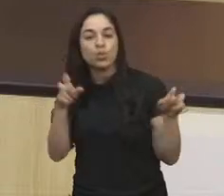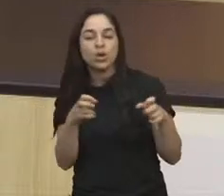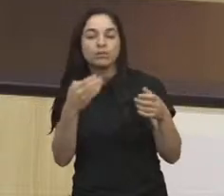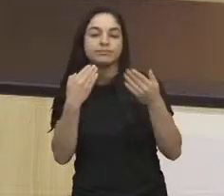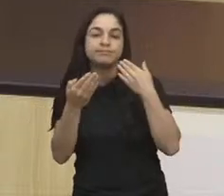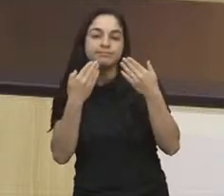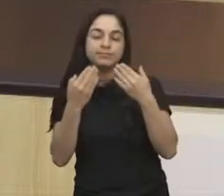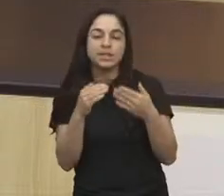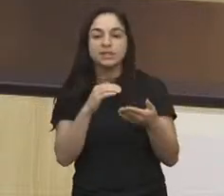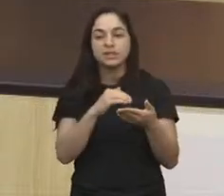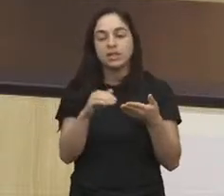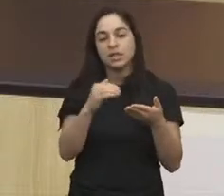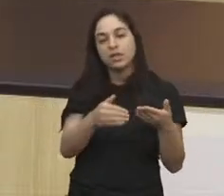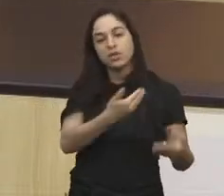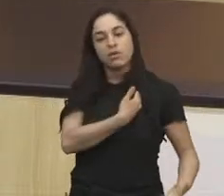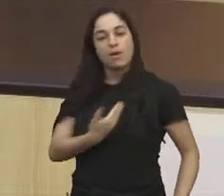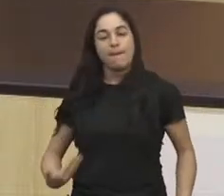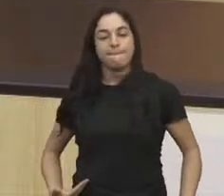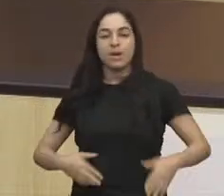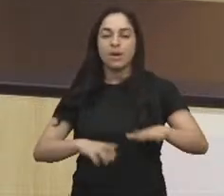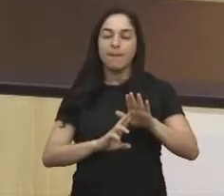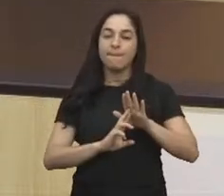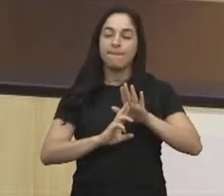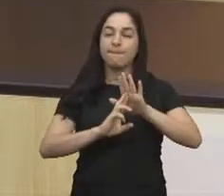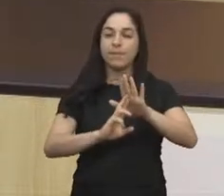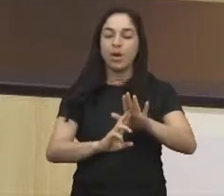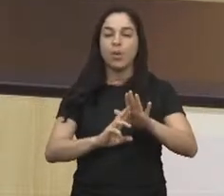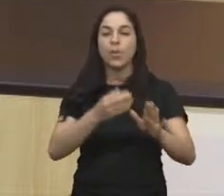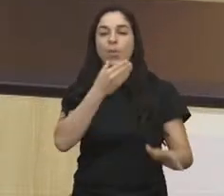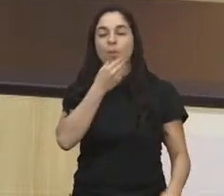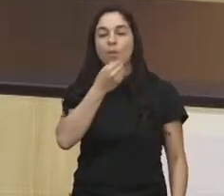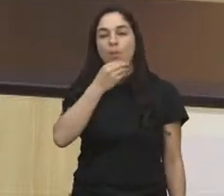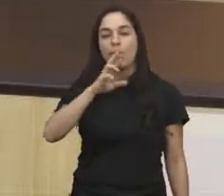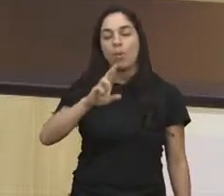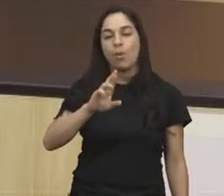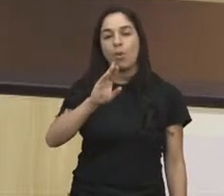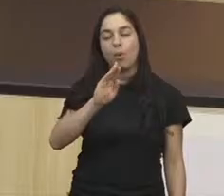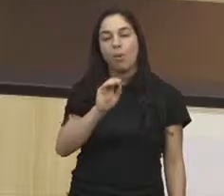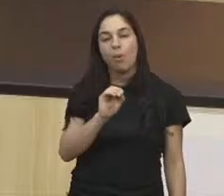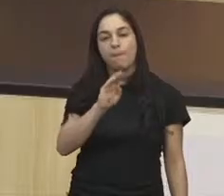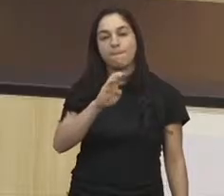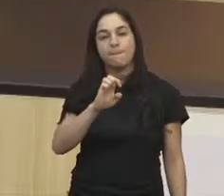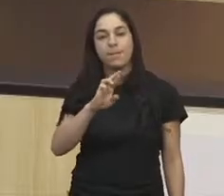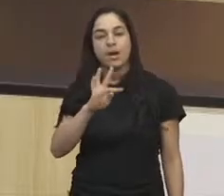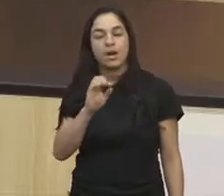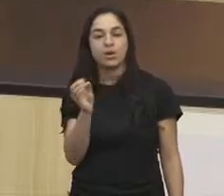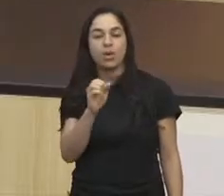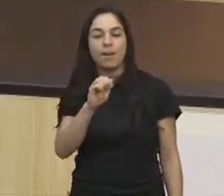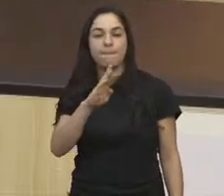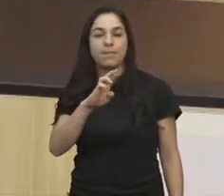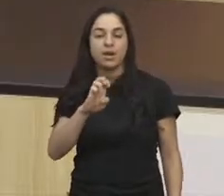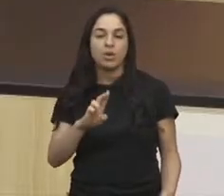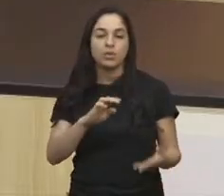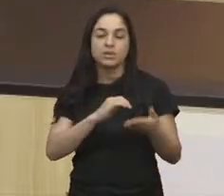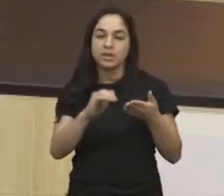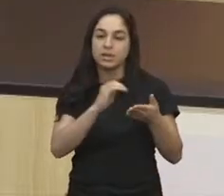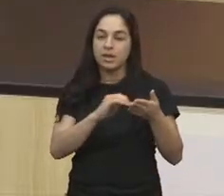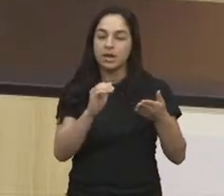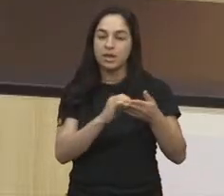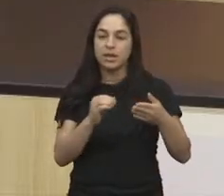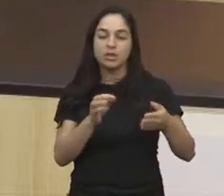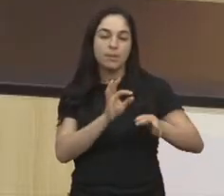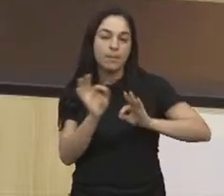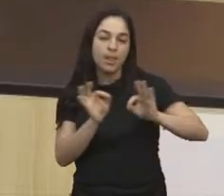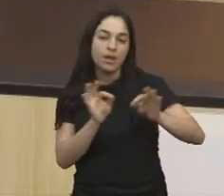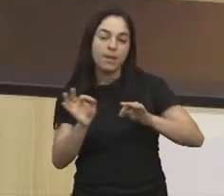Secretaria de Governo, representado pelo senhor Roberto Abreu, Secretaria do Meio Ambiente e Planejamento Urbano,